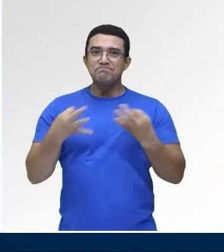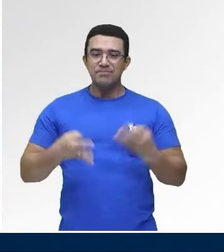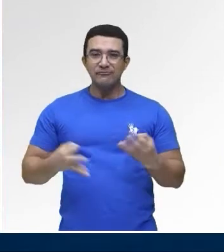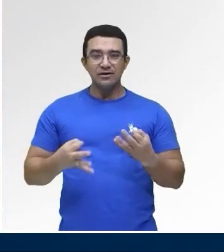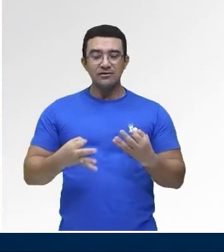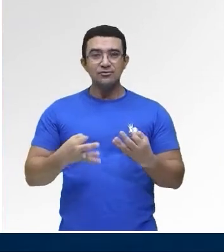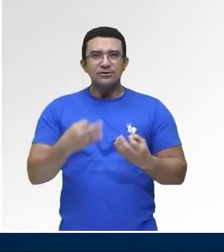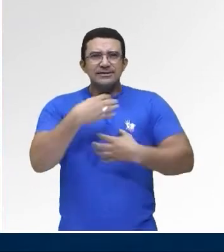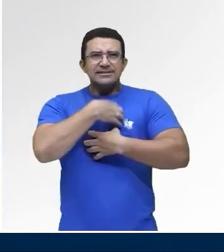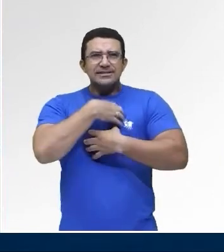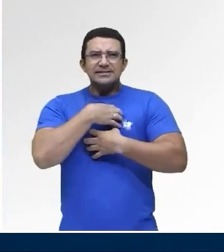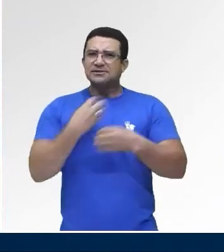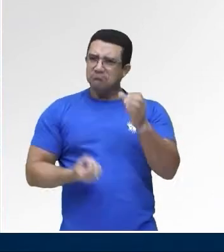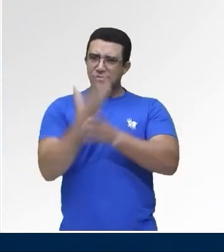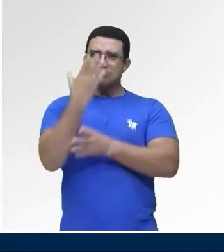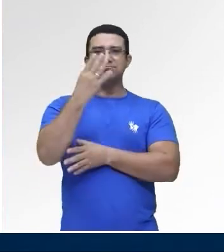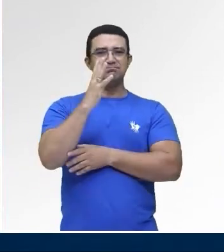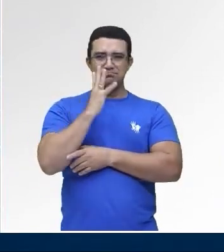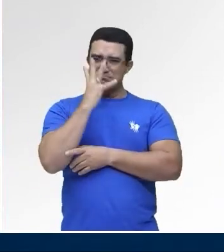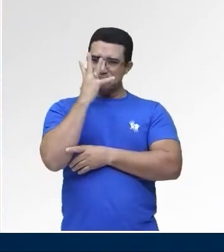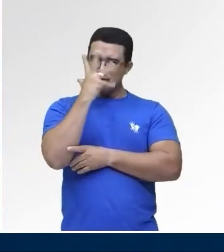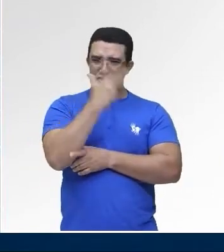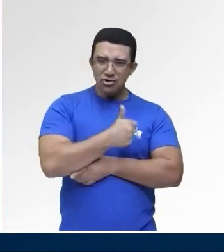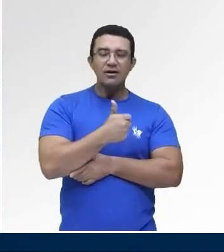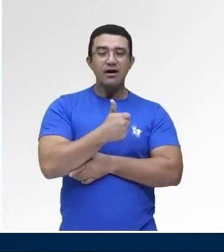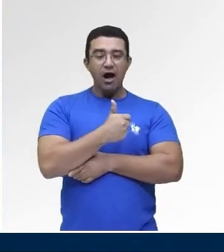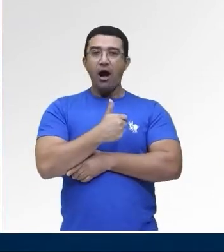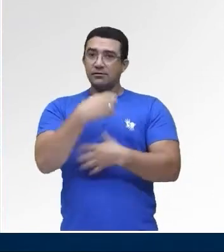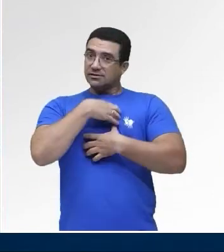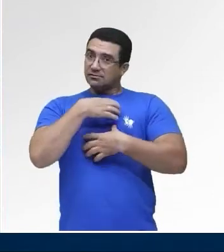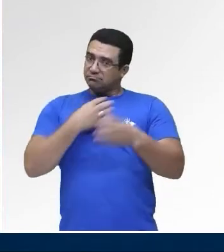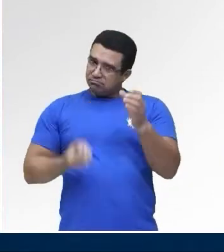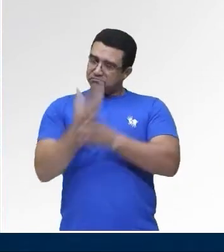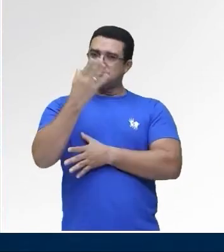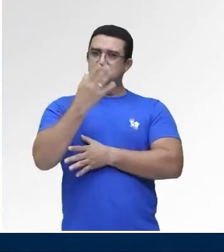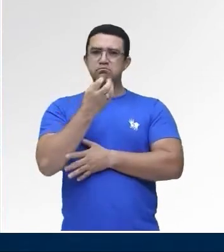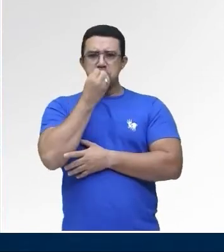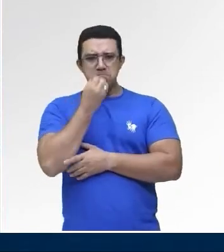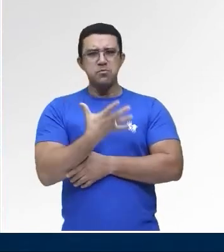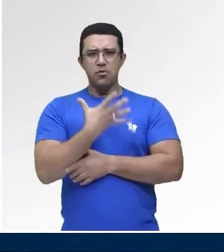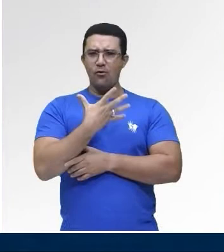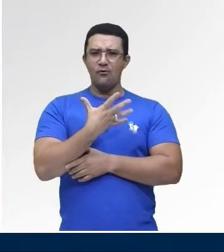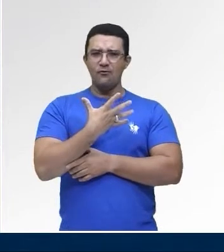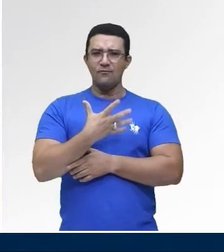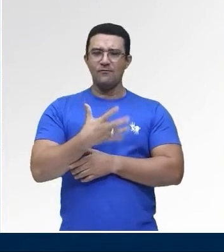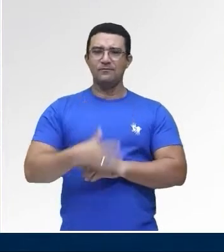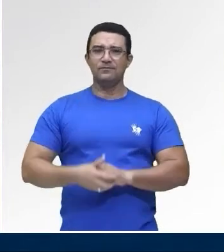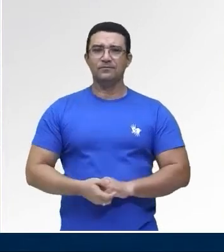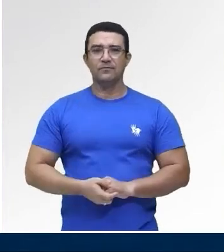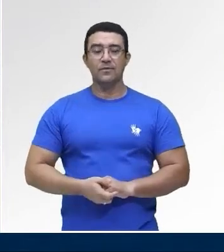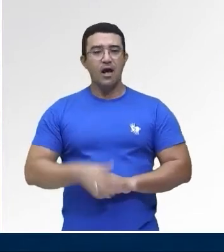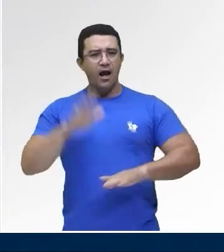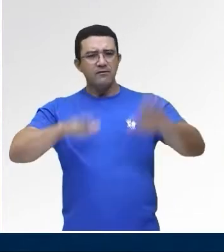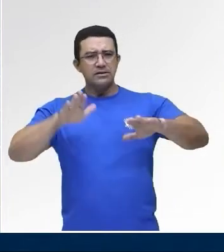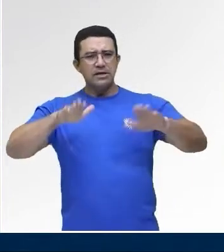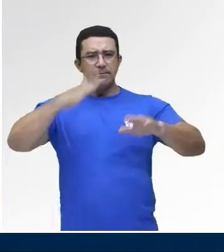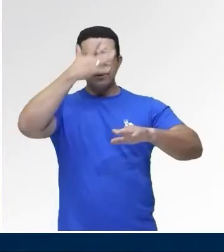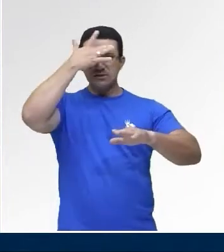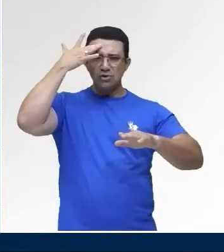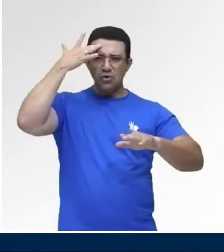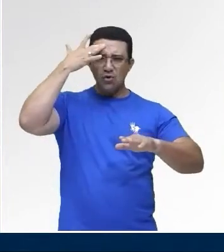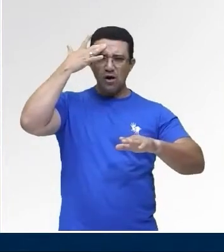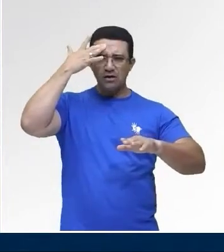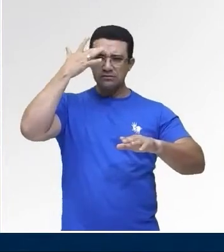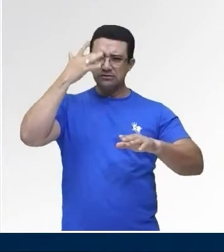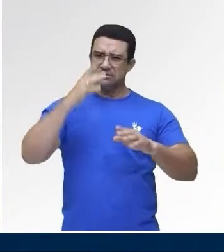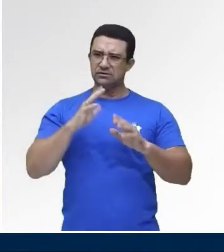sentimento bom, não é verdade? De admiração. Nossa, que coisa bonita, né? Aí, às vezes, a gente fica se perguntando, será que todos